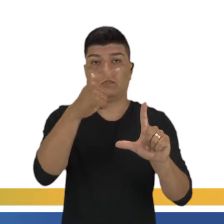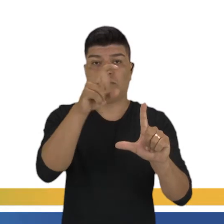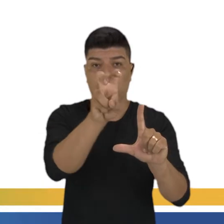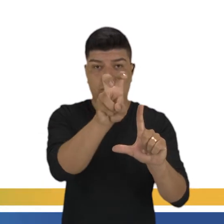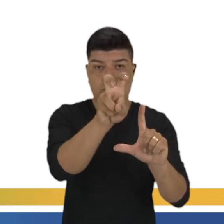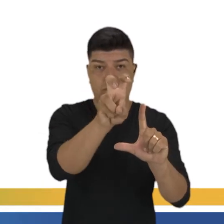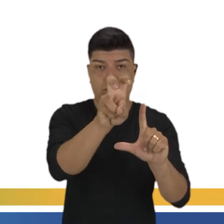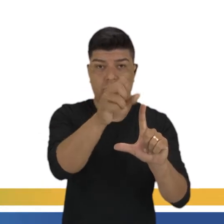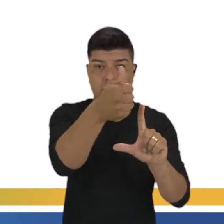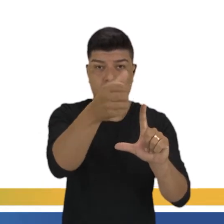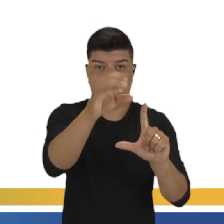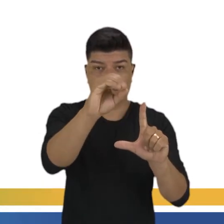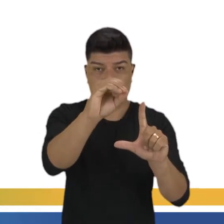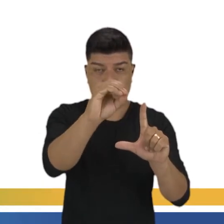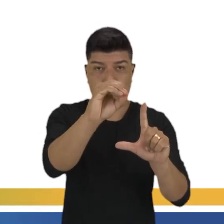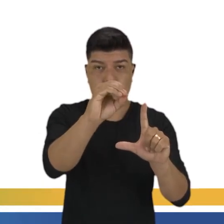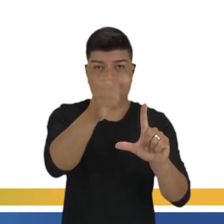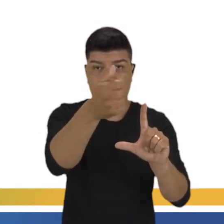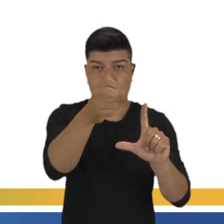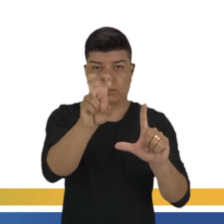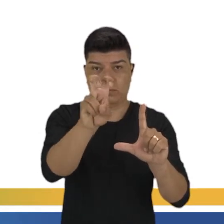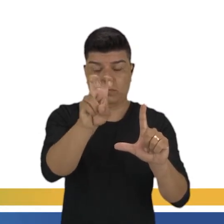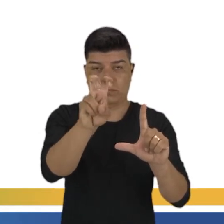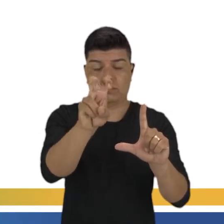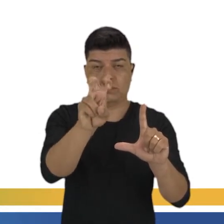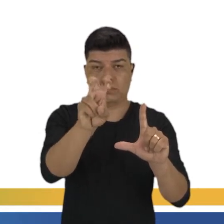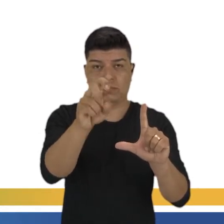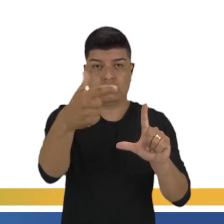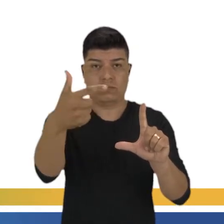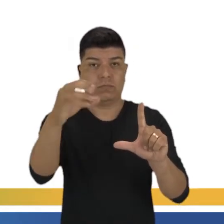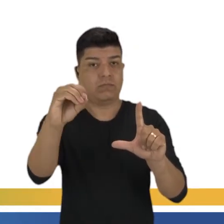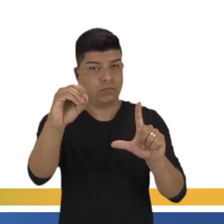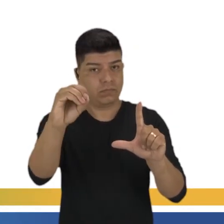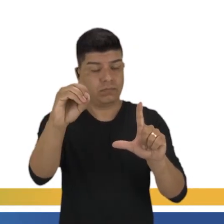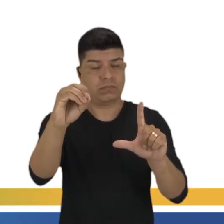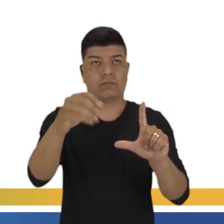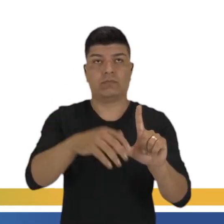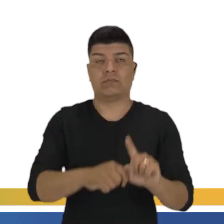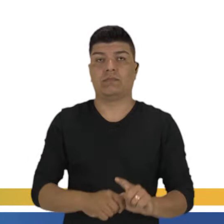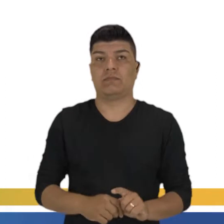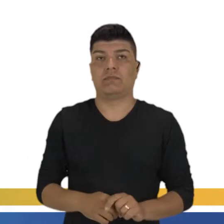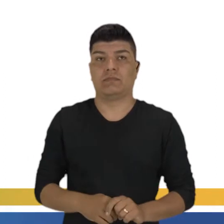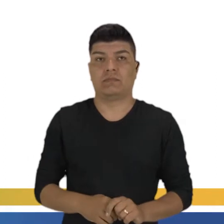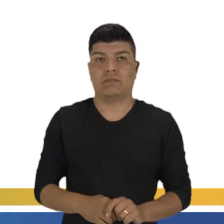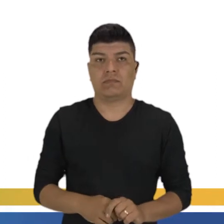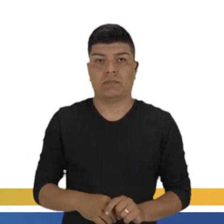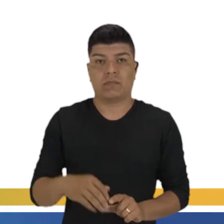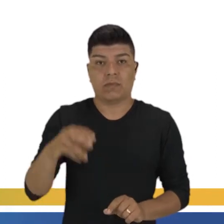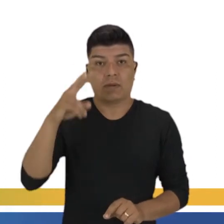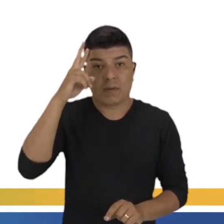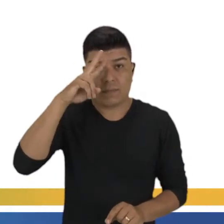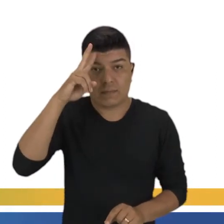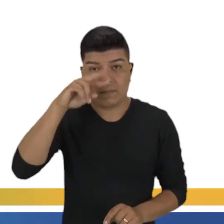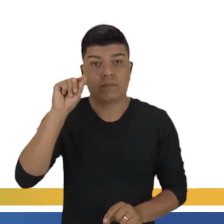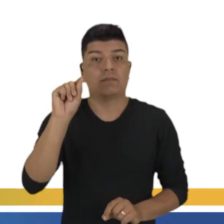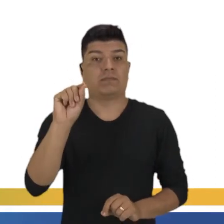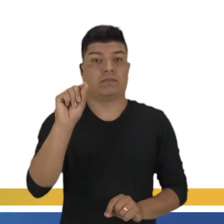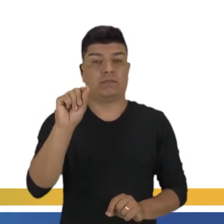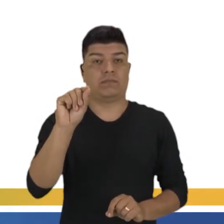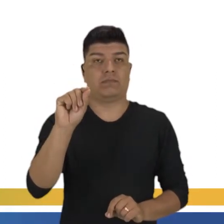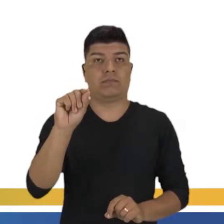5, 10, 15 e 20. Vale ressaltar ainda